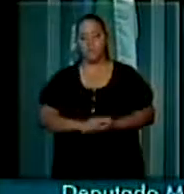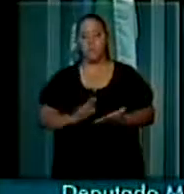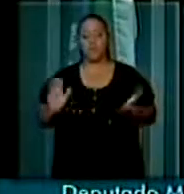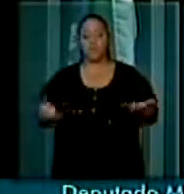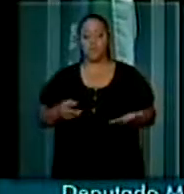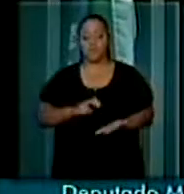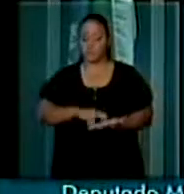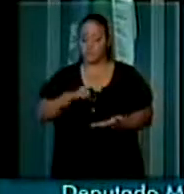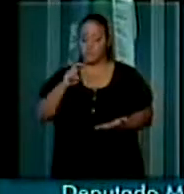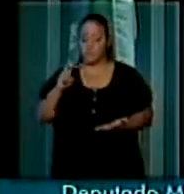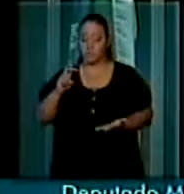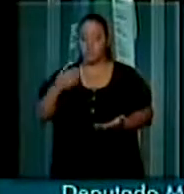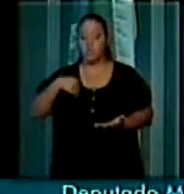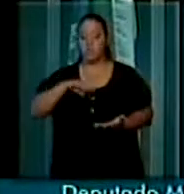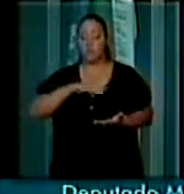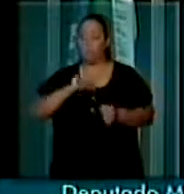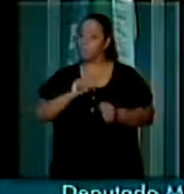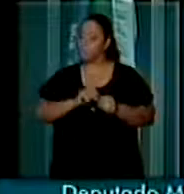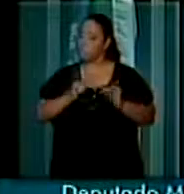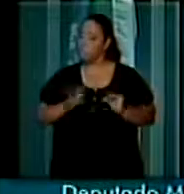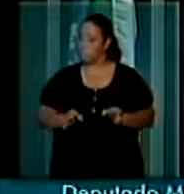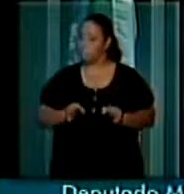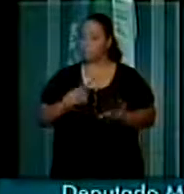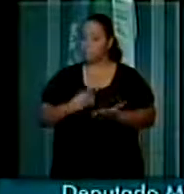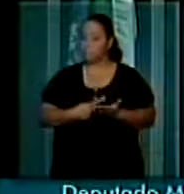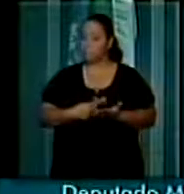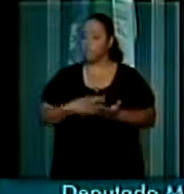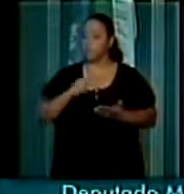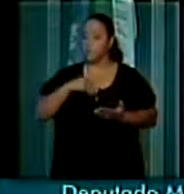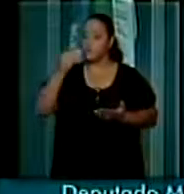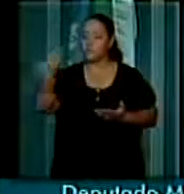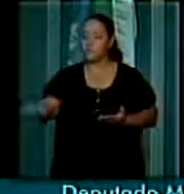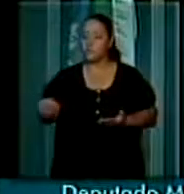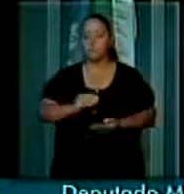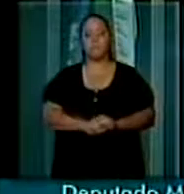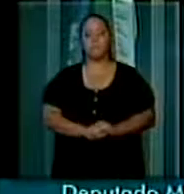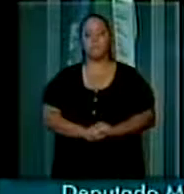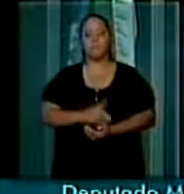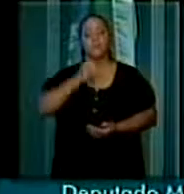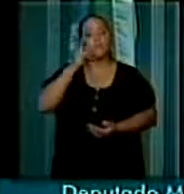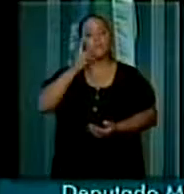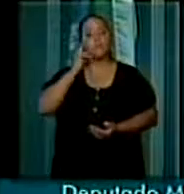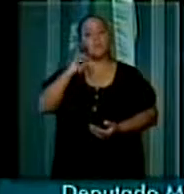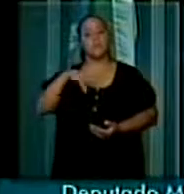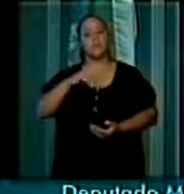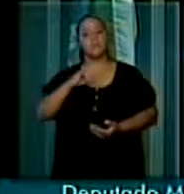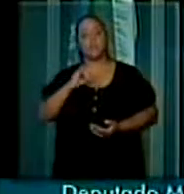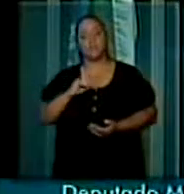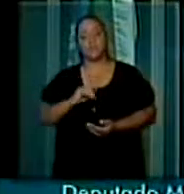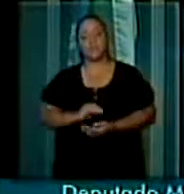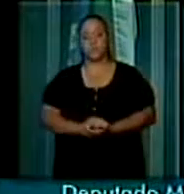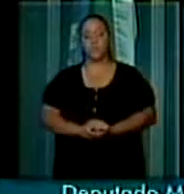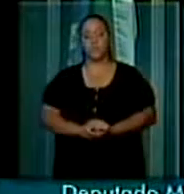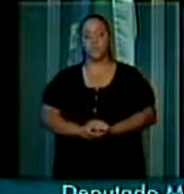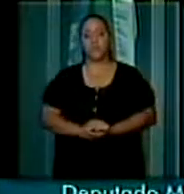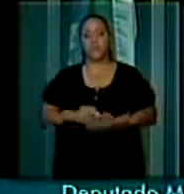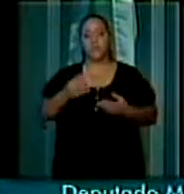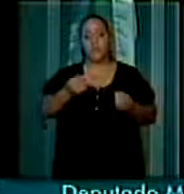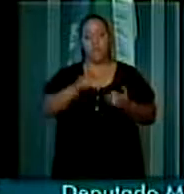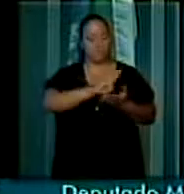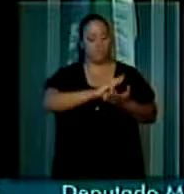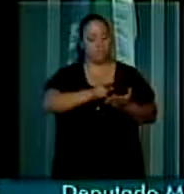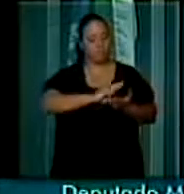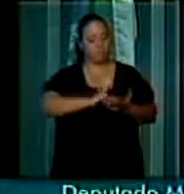manhã nós cumprimos esse compromisso. Deputado Índio da Costa, do DEM, foi designado